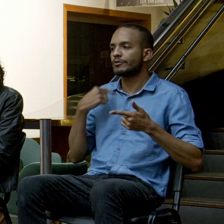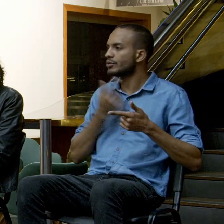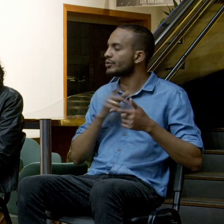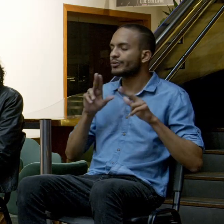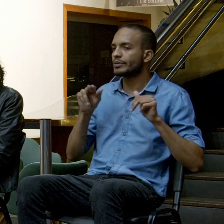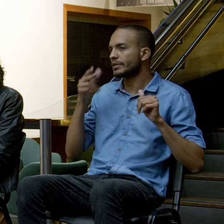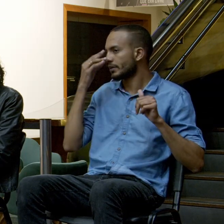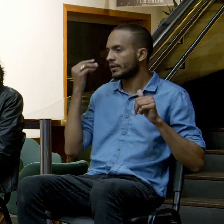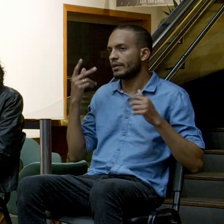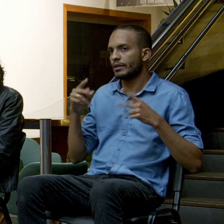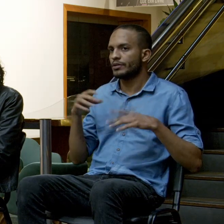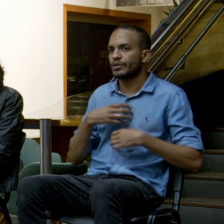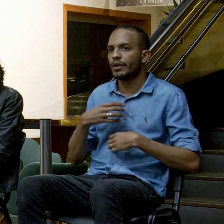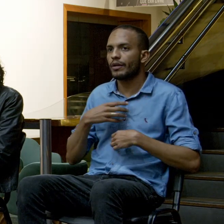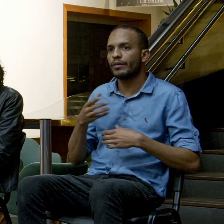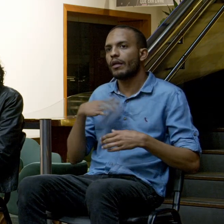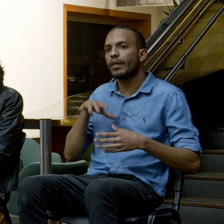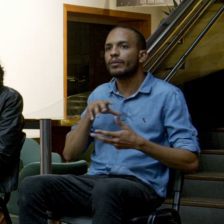né, desse